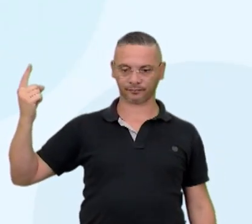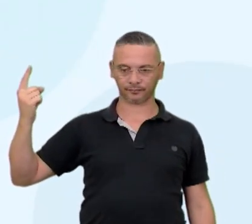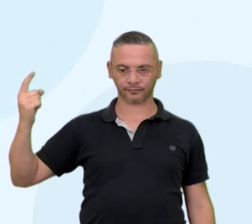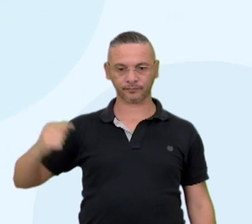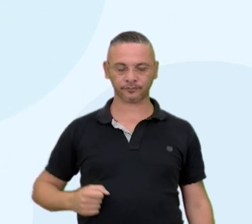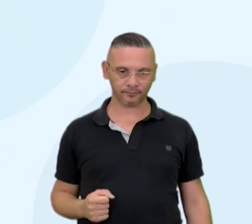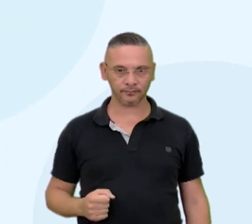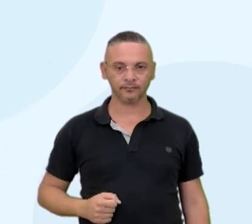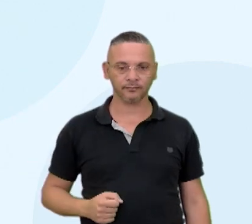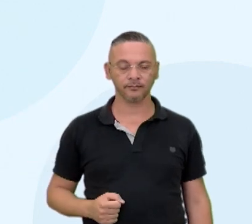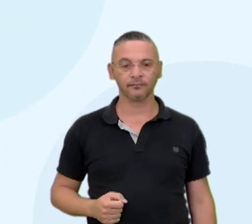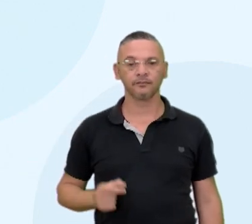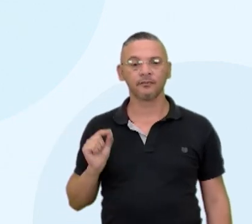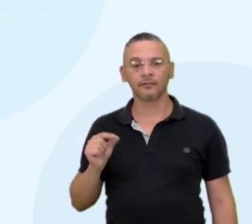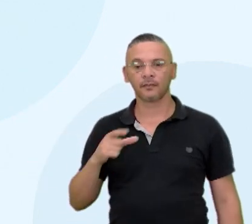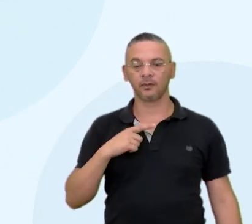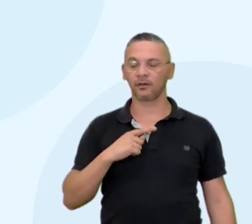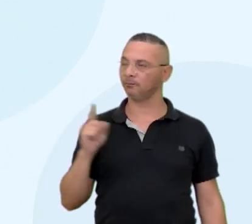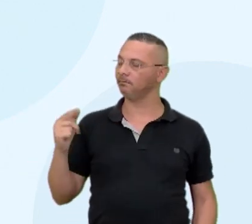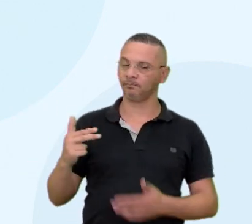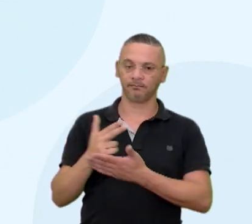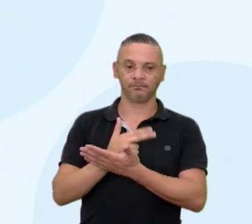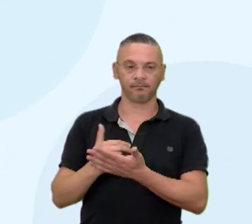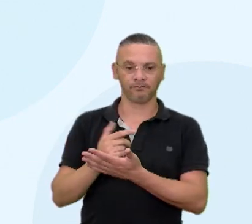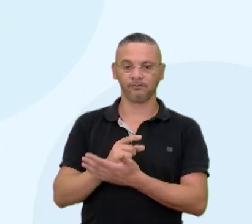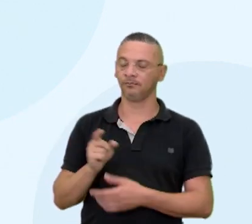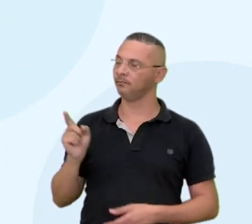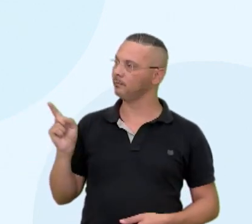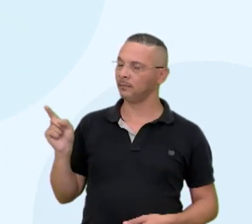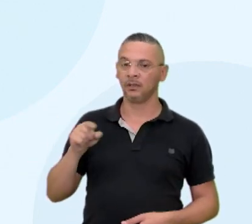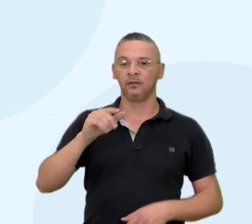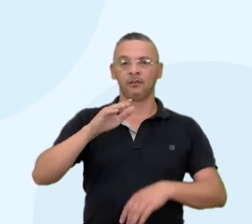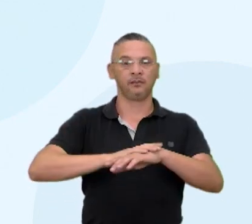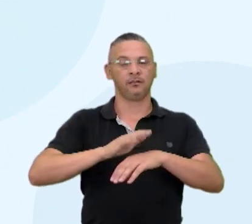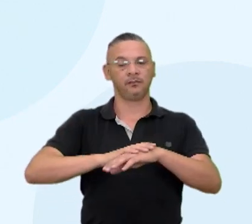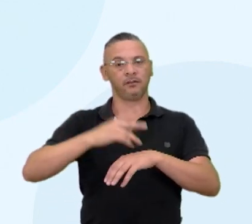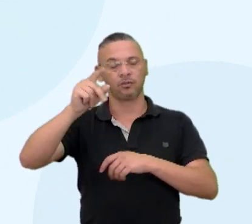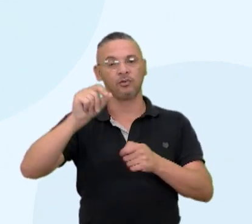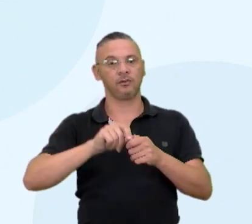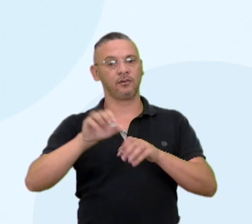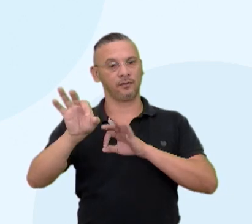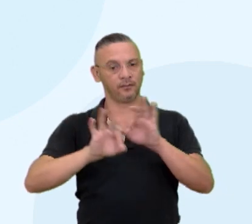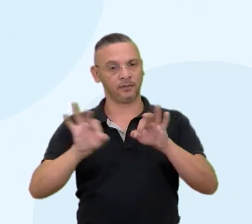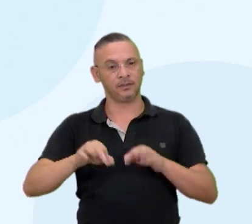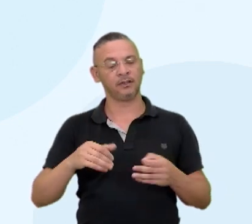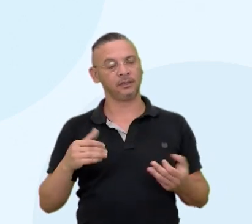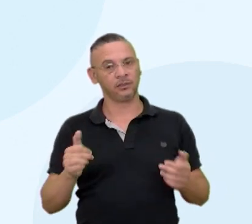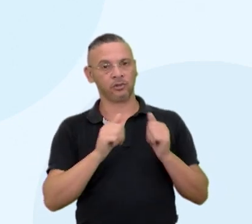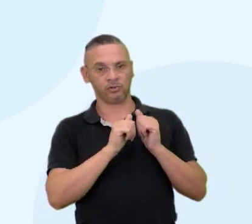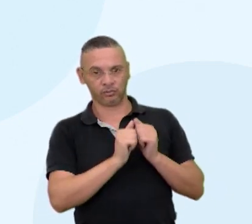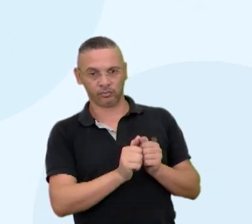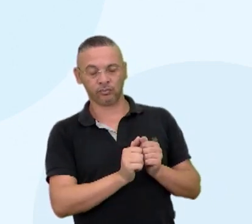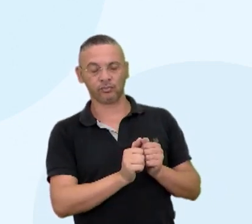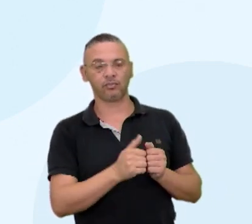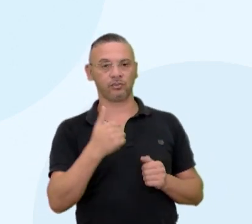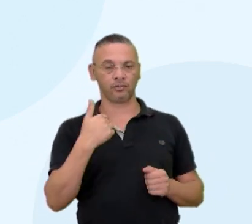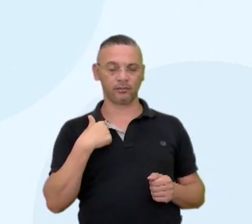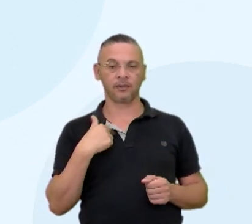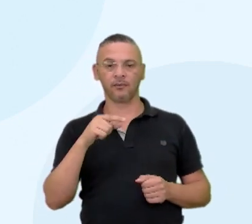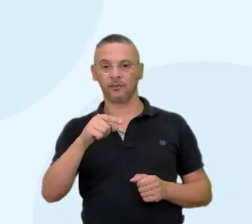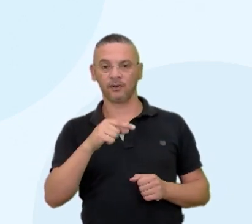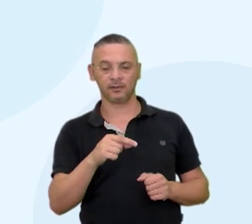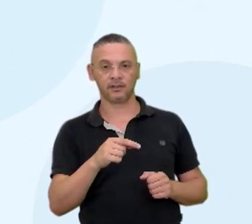é muito poderosa no nosso cotidiano. Quando você tem a mídia impressa, a imagem está em estática. Você tem um olhar fixo naquele ponto, na imagem, por exemplo. Quando